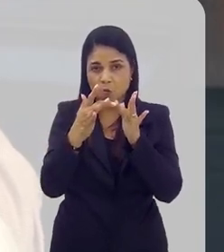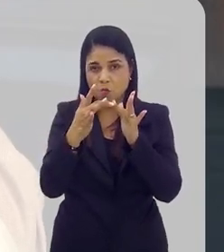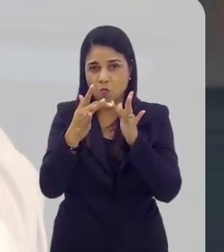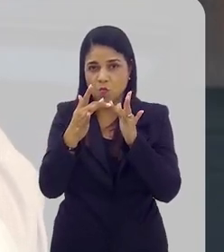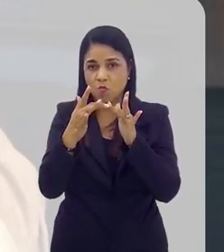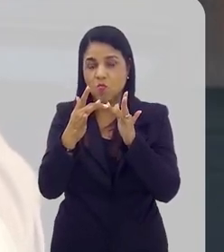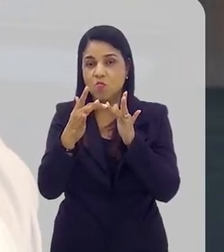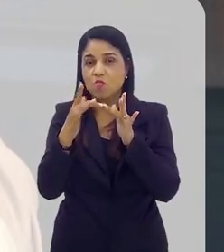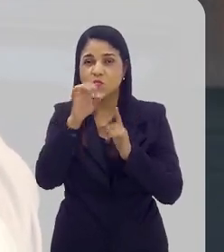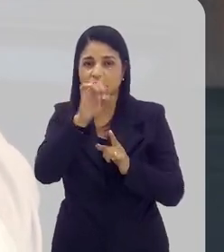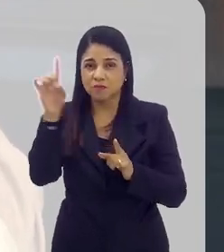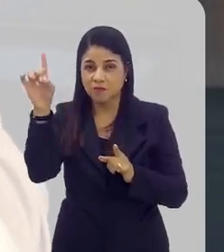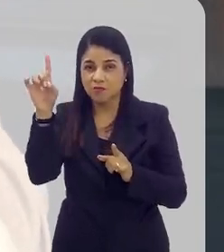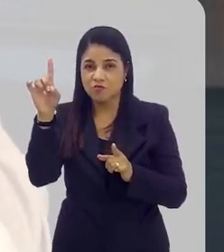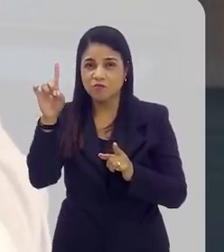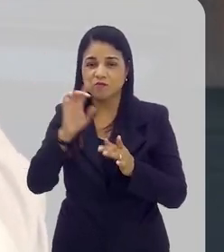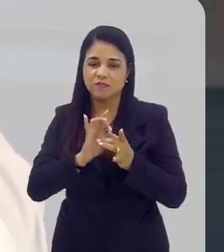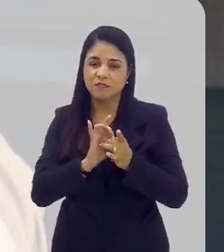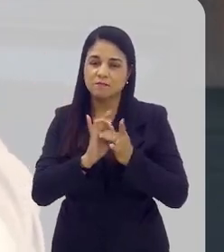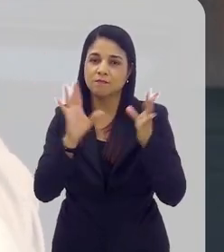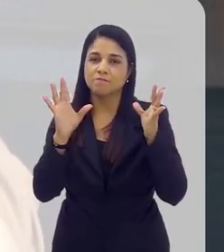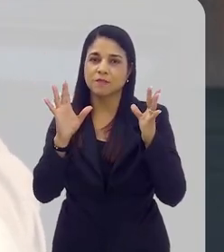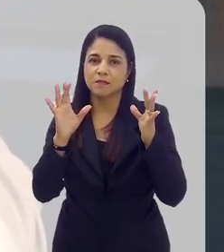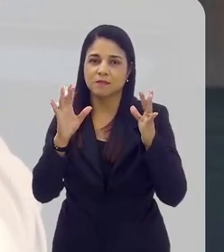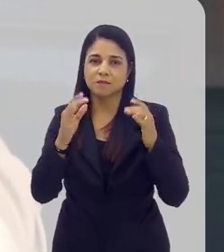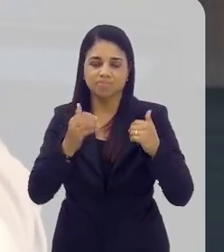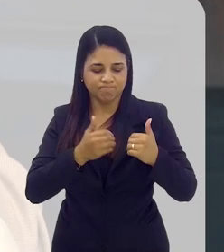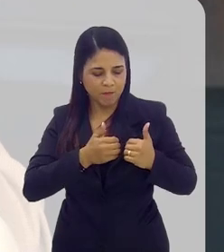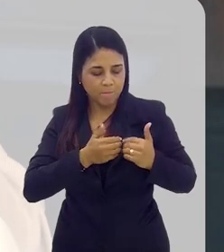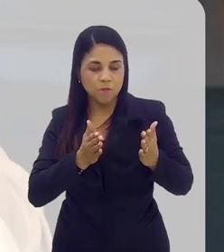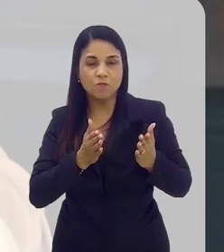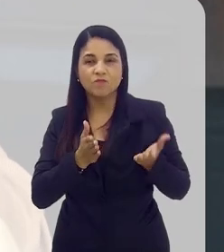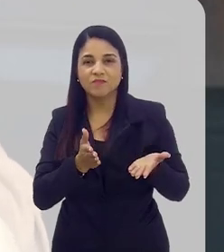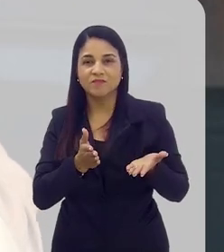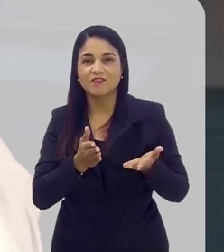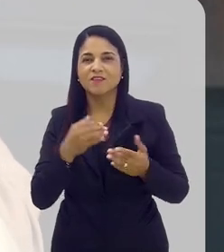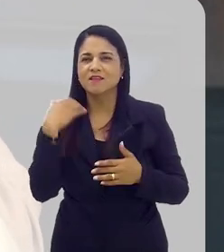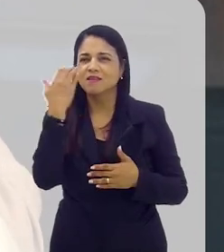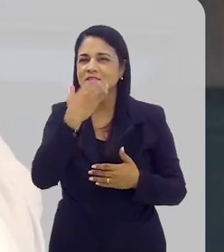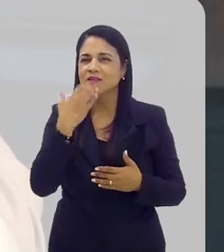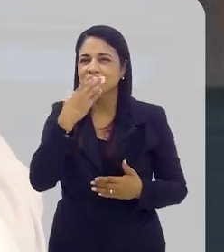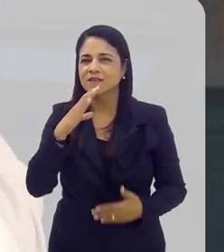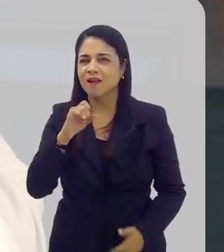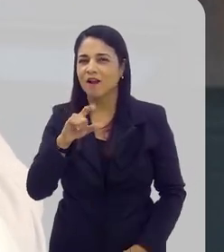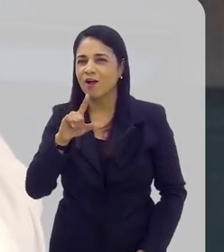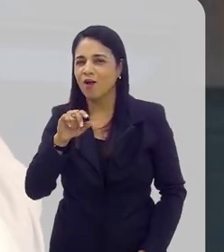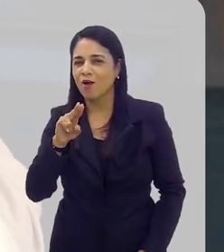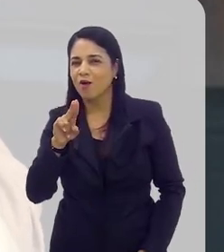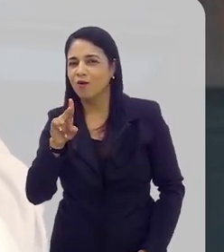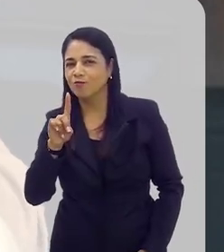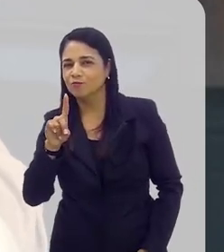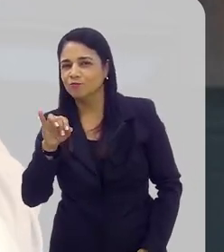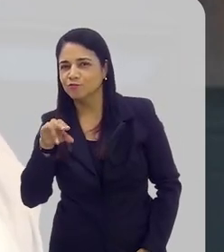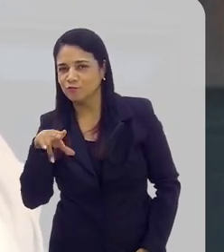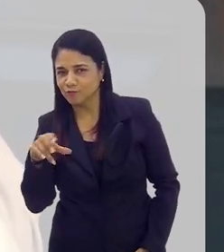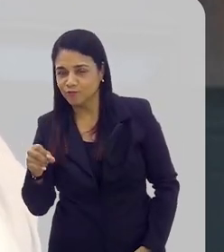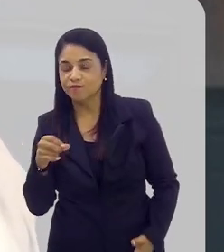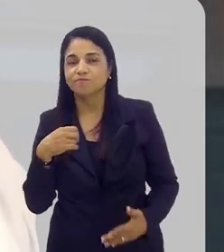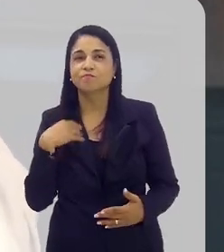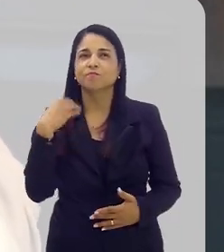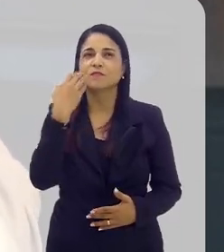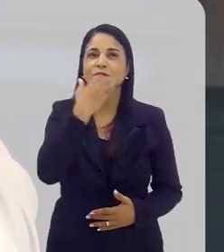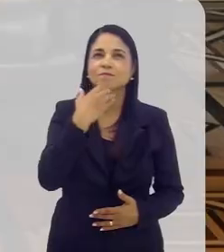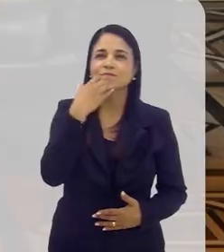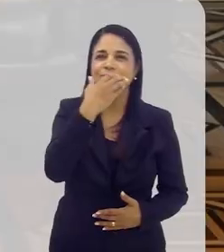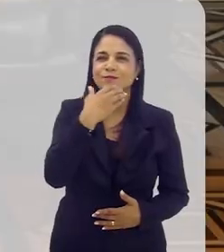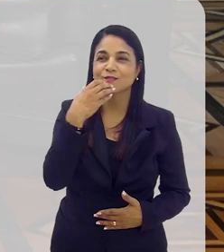te retirar, plugar você a ele, quando você der espaço para que ele possa fazer e acontecer na sua vida.